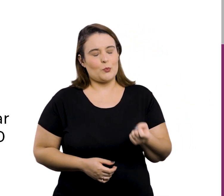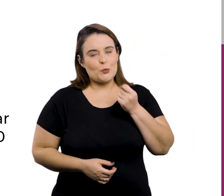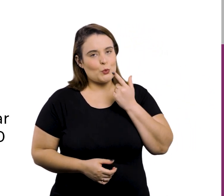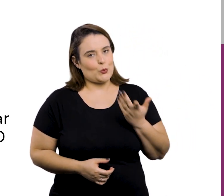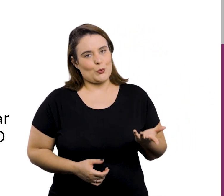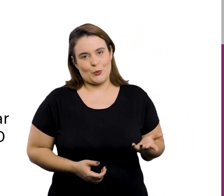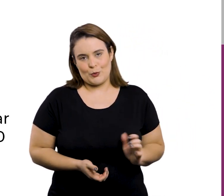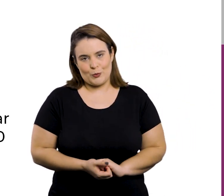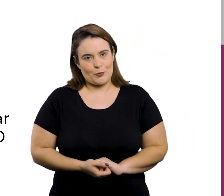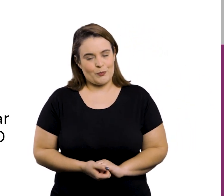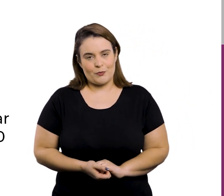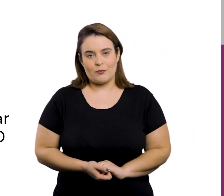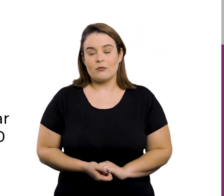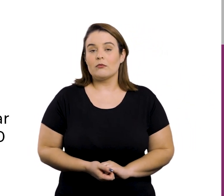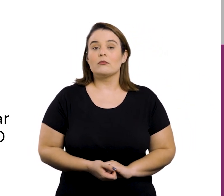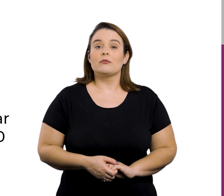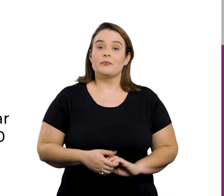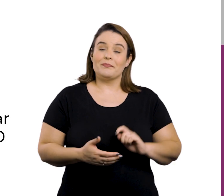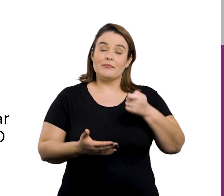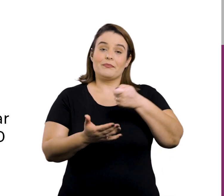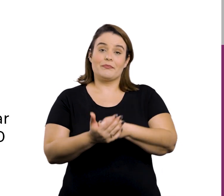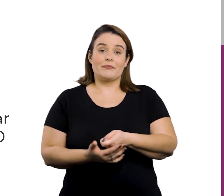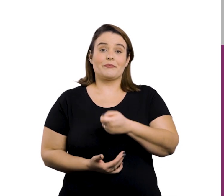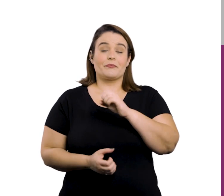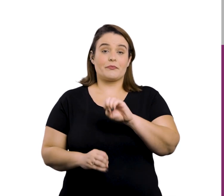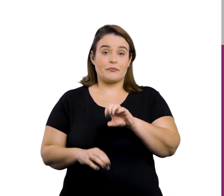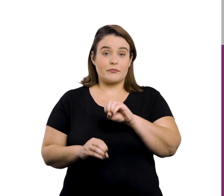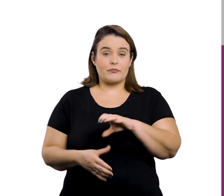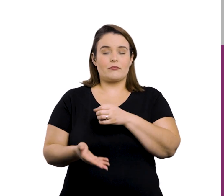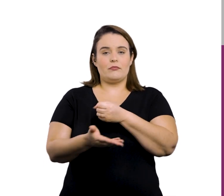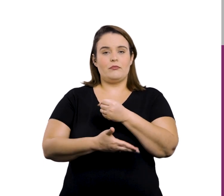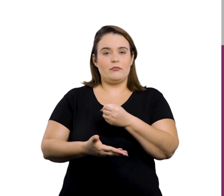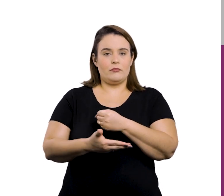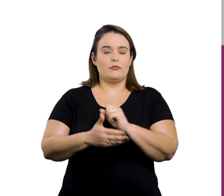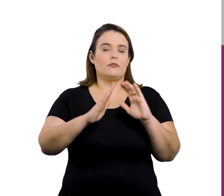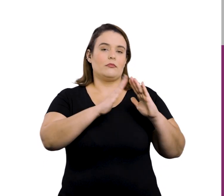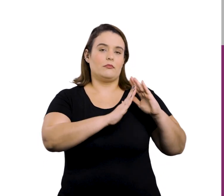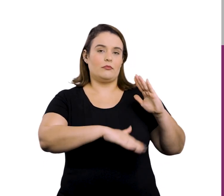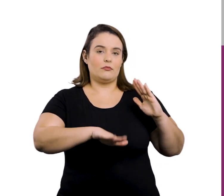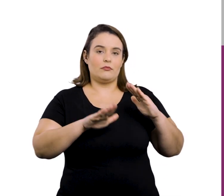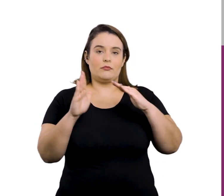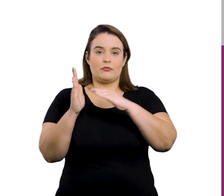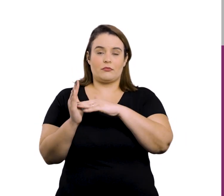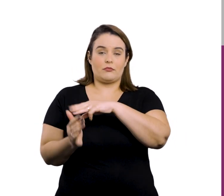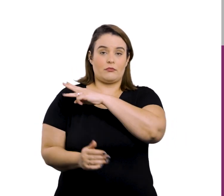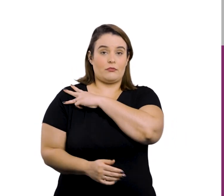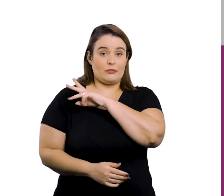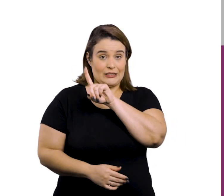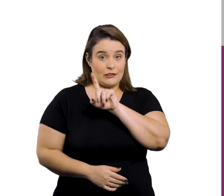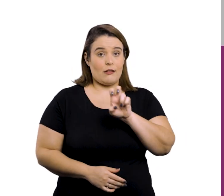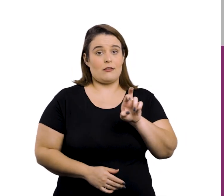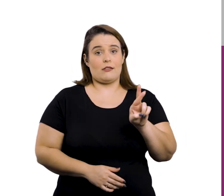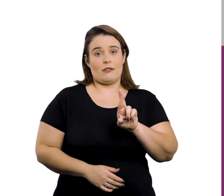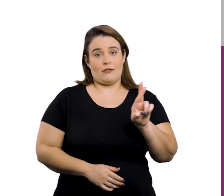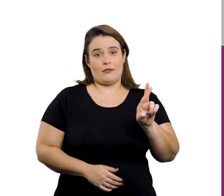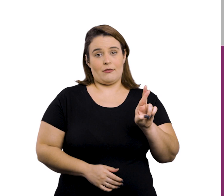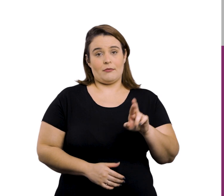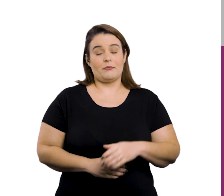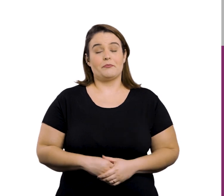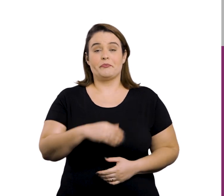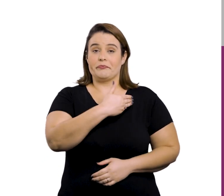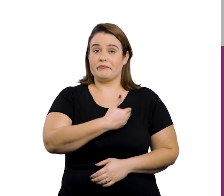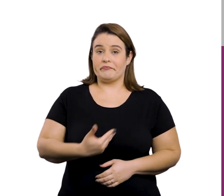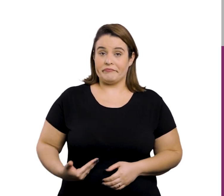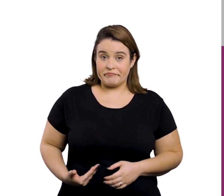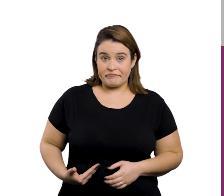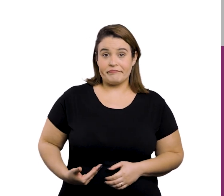com menos de R$ 20. Um absurdo. Na hora de financiar a educação básica, que vai da creche ao ensino médio, são